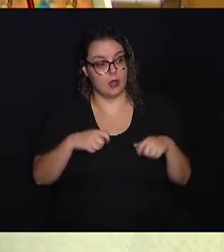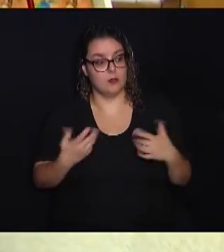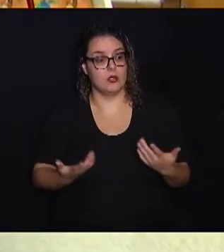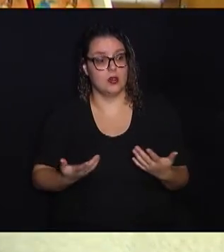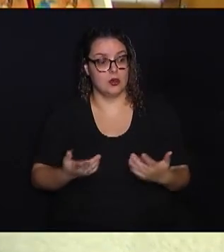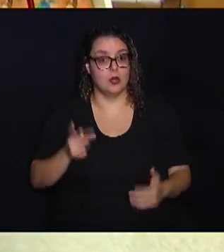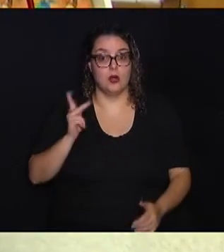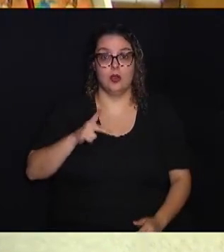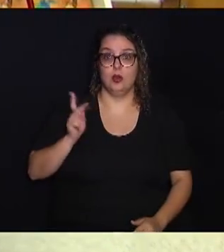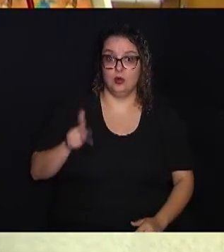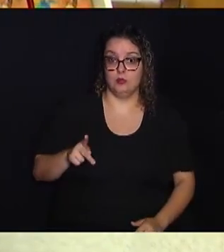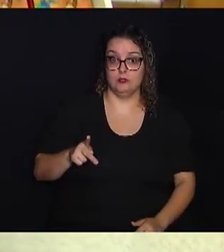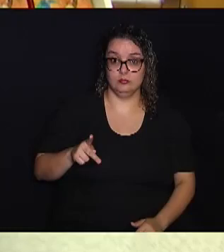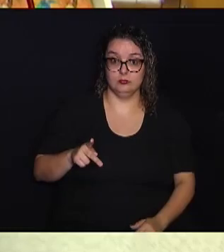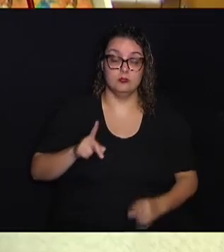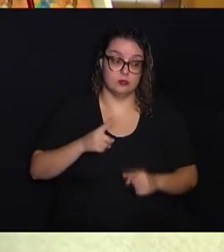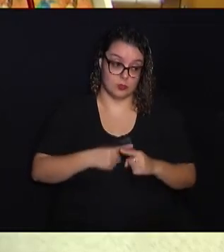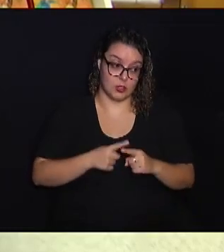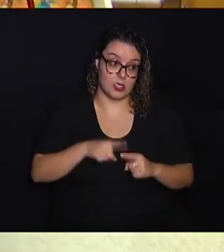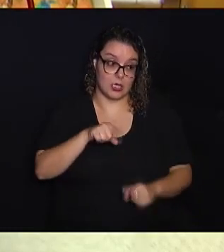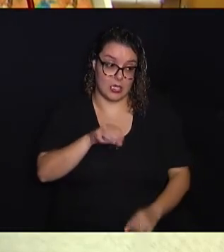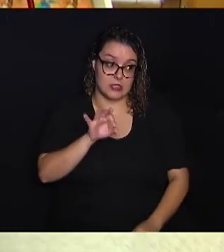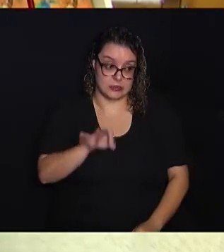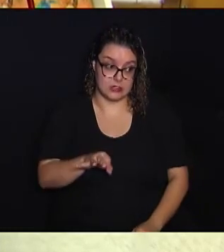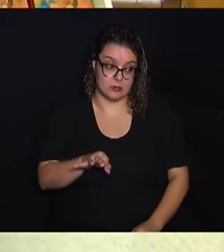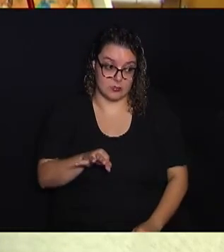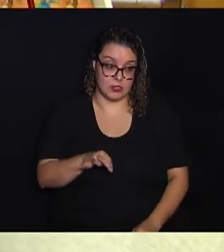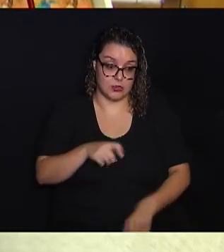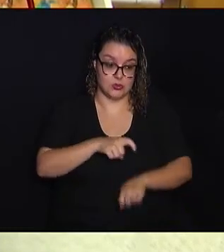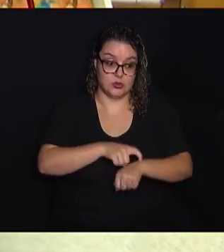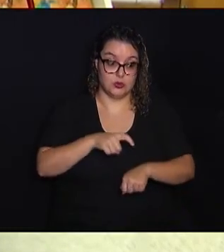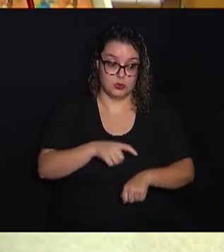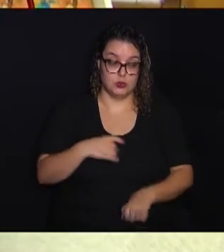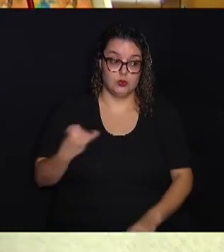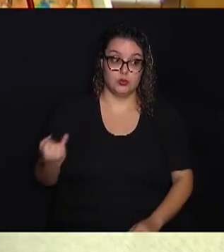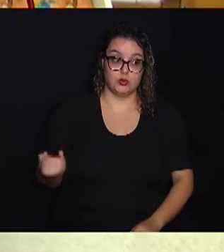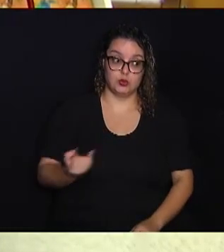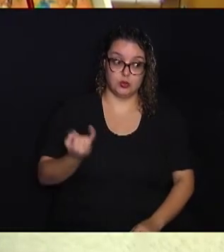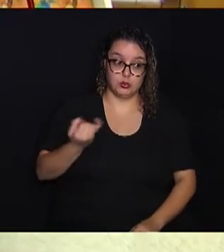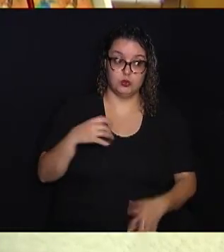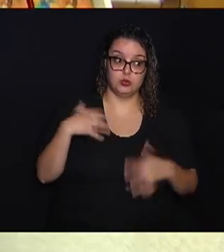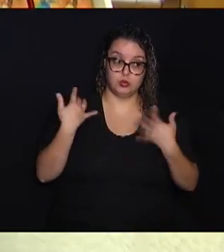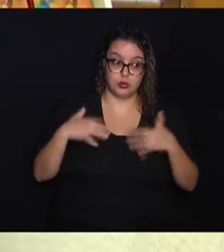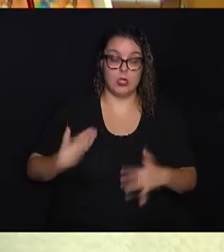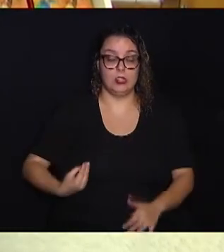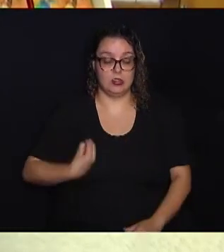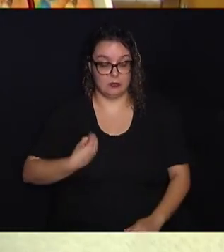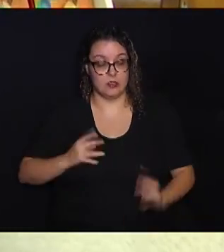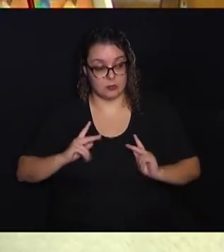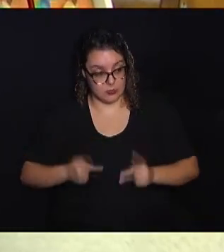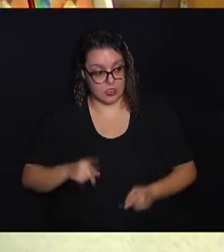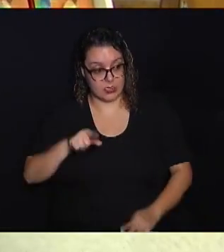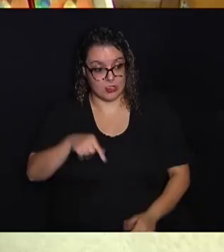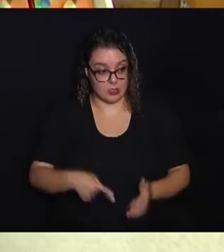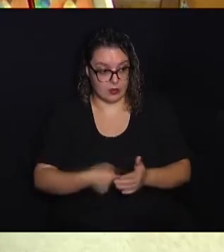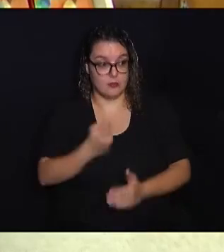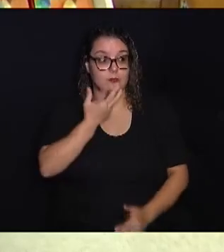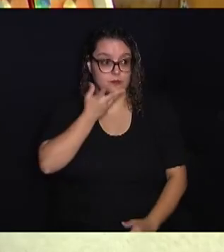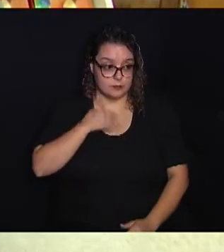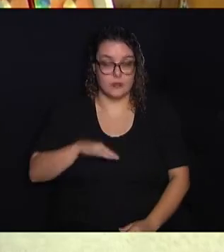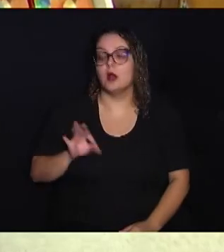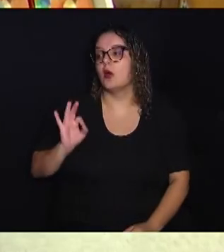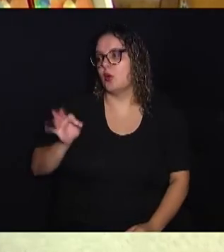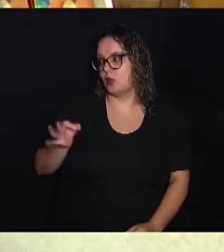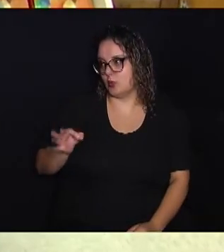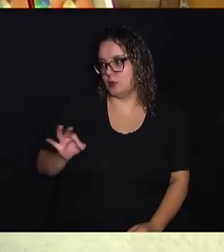professor, porque é certamente um momento extremamente importante na vida do ser humano, que é a primeira infância, né? Com